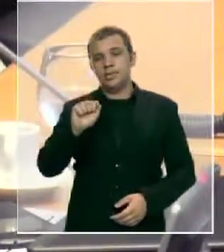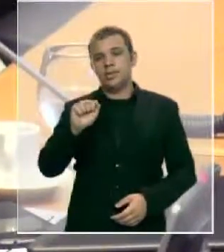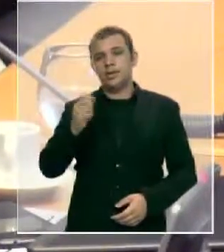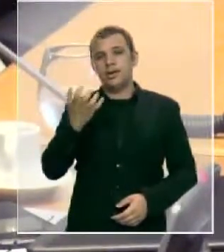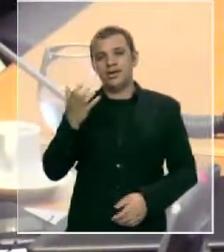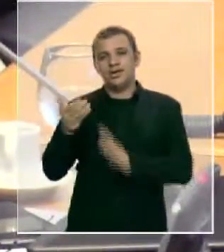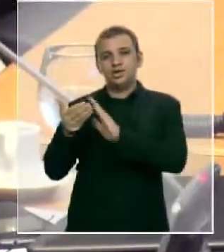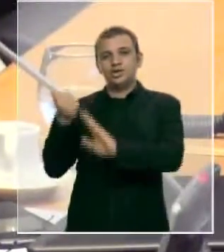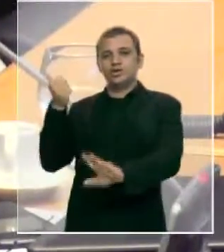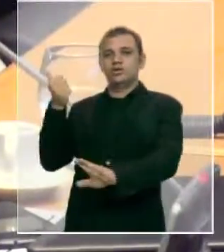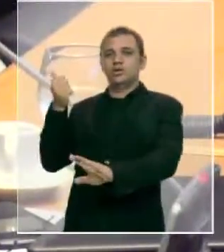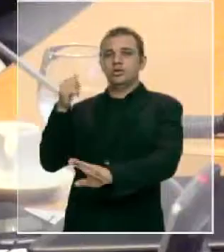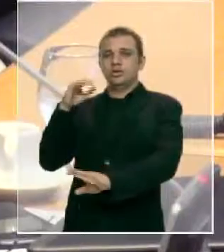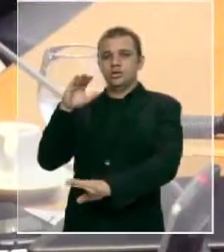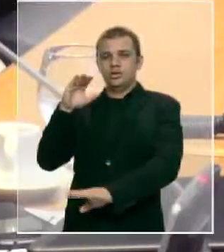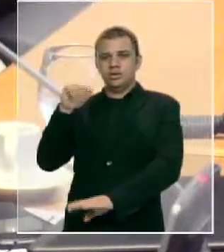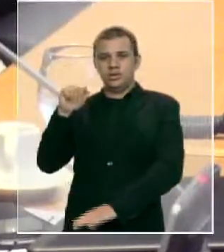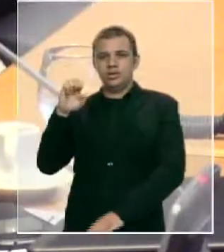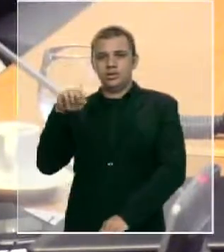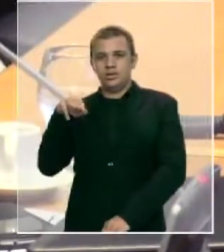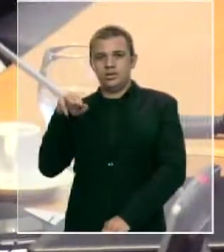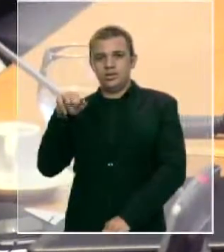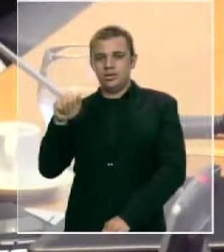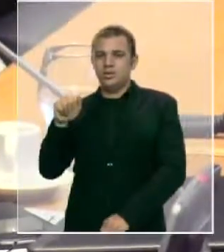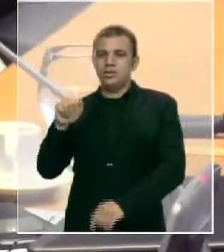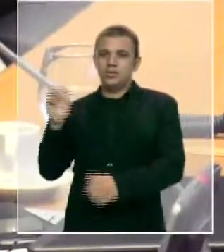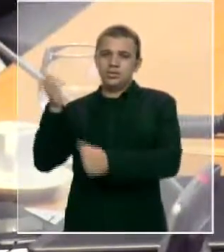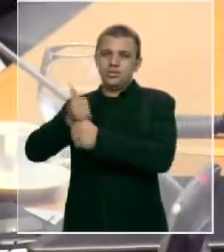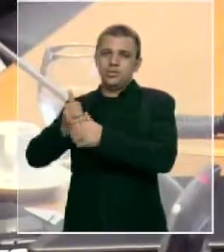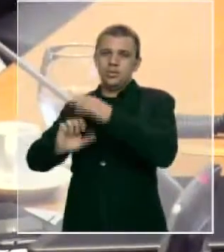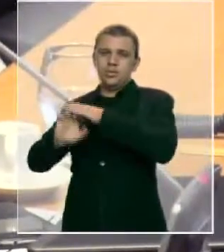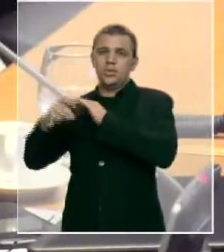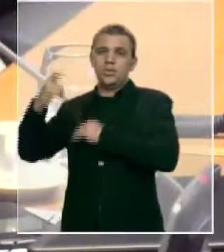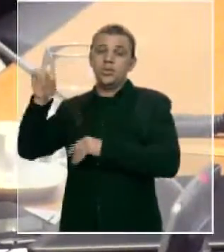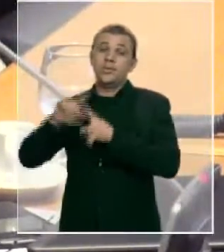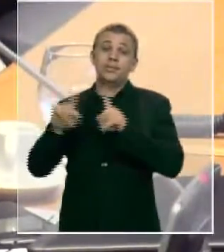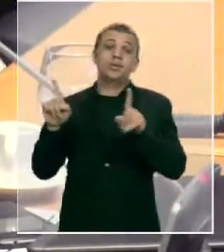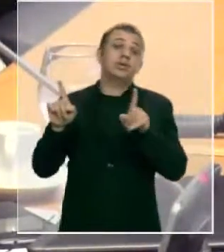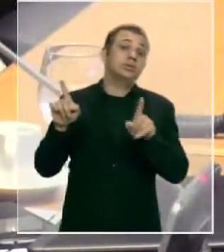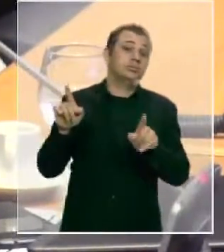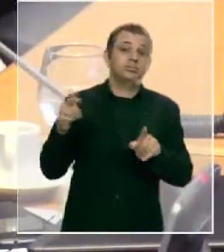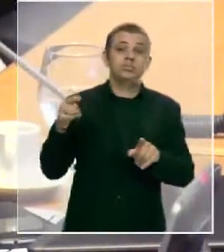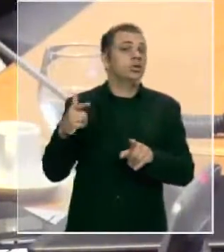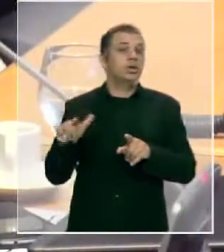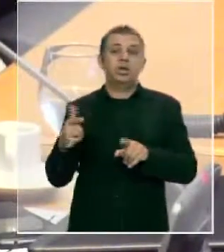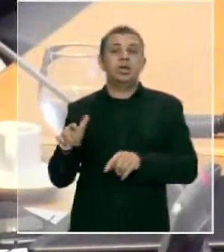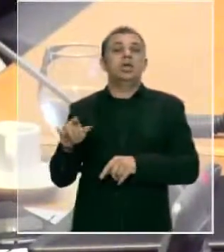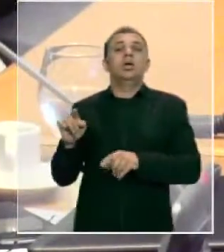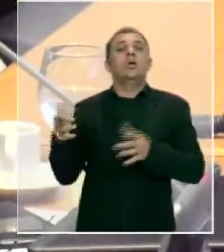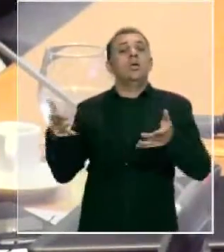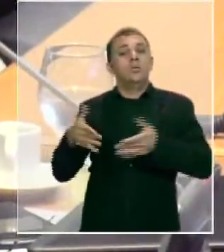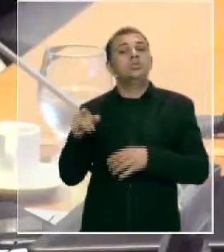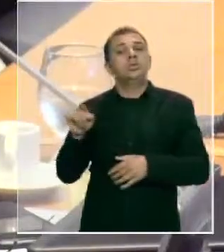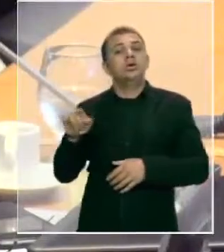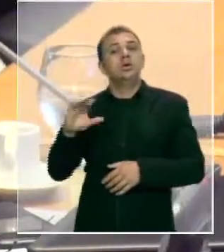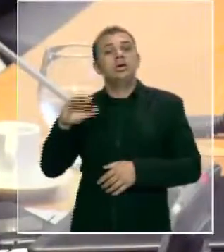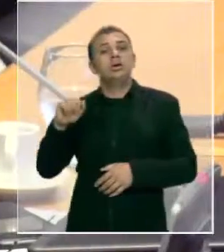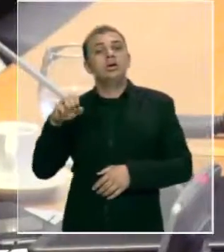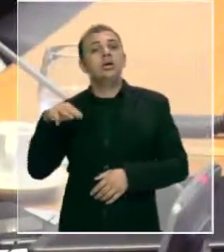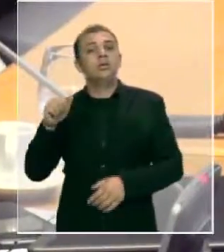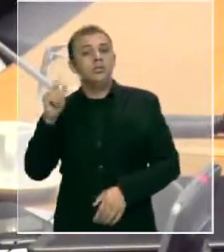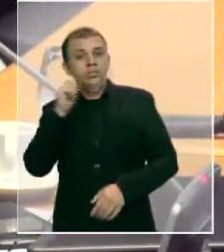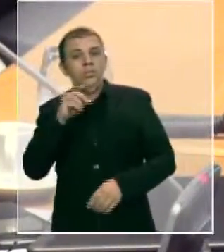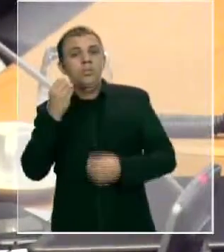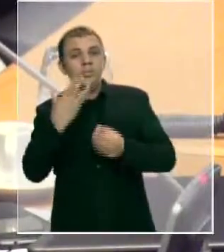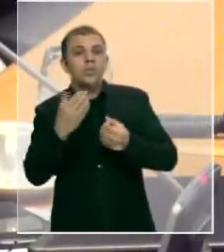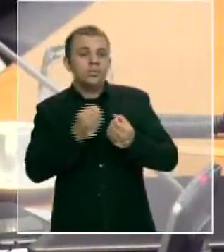já superada, né? A CAEMA atende muito bem hoje lá a parte de abastecimento de água, não tem rodízio. Agora, é preciso